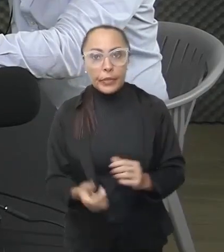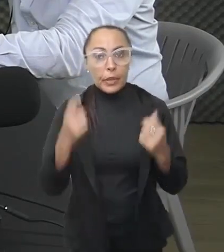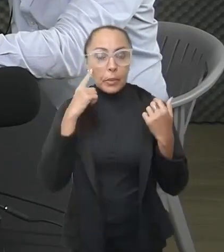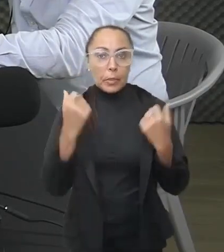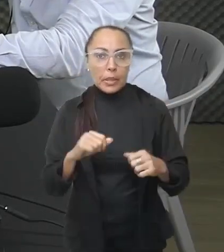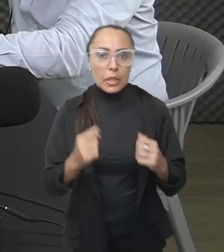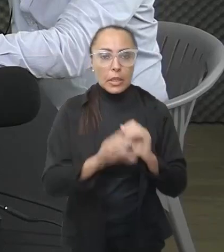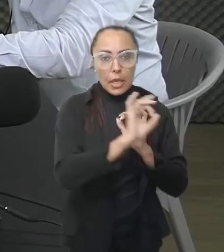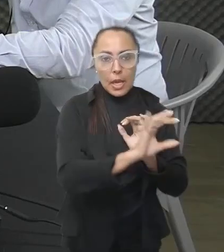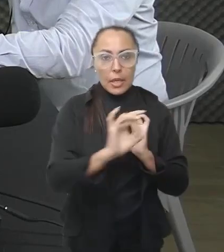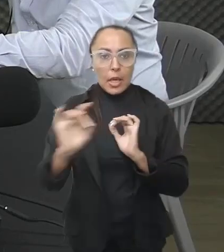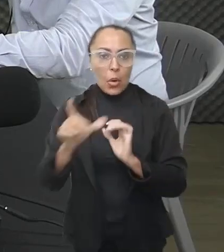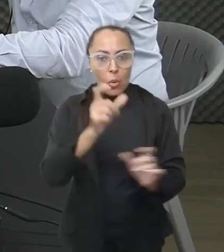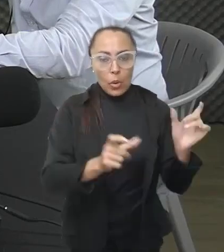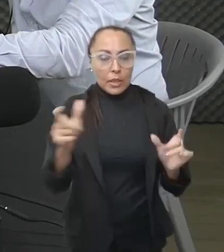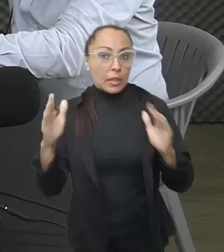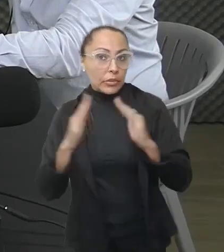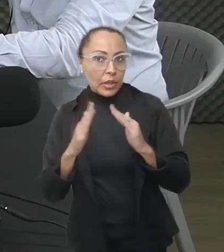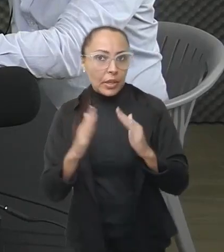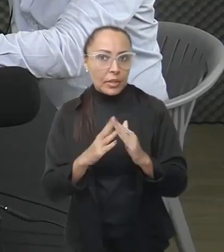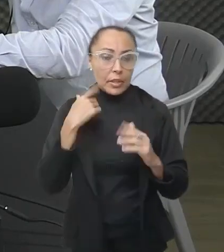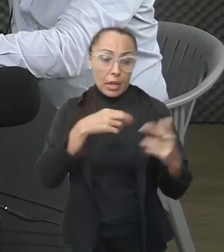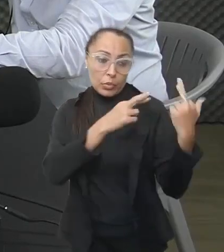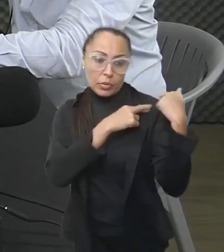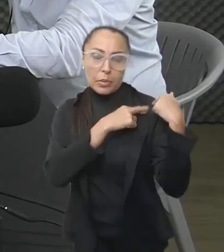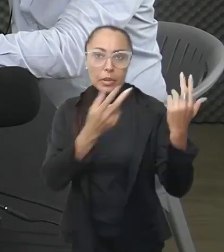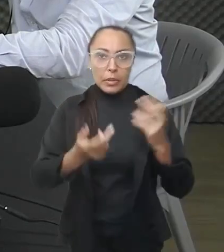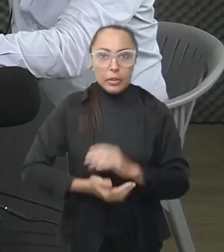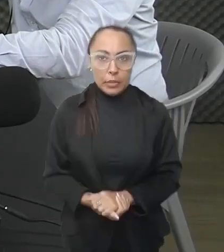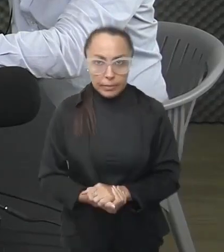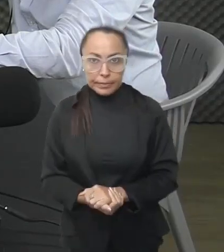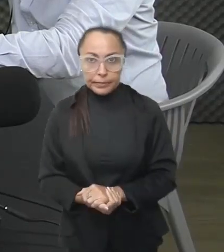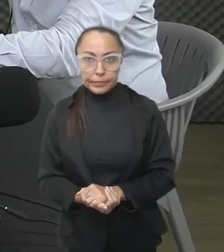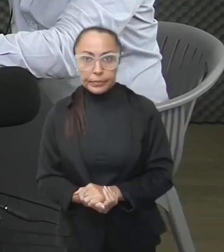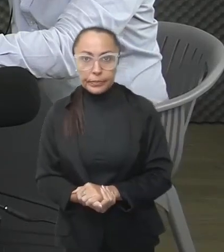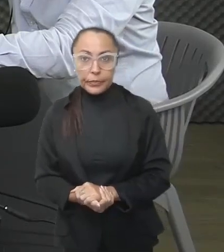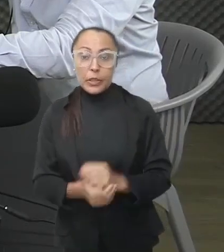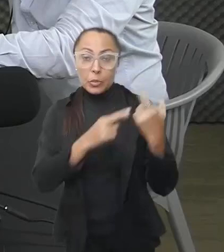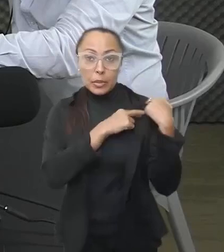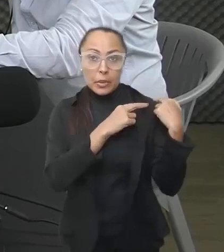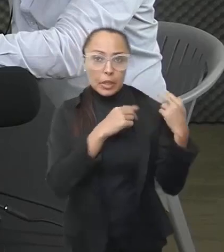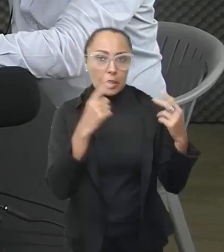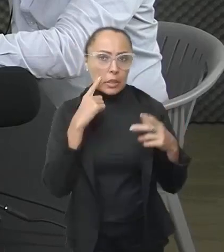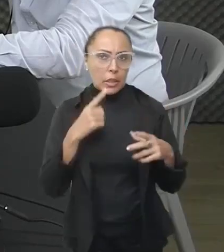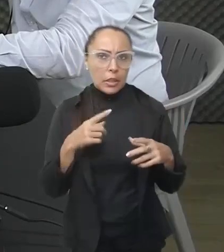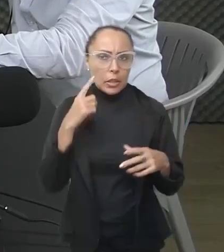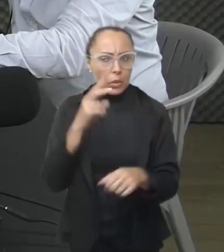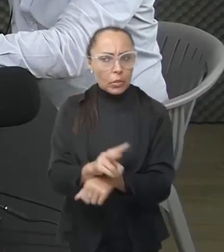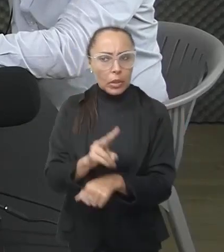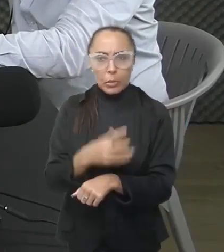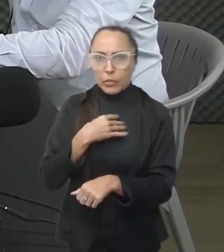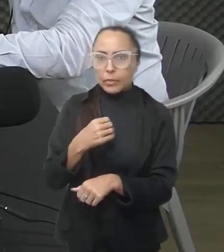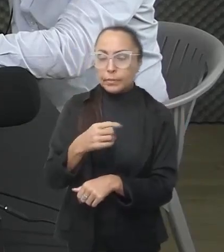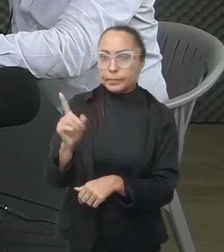de cada uma dessas casas essa responsabilidade. A responsabilidade de cuidar do meu filho? Não. A responsabilidade